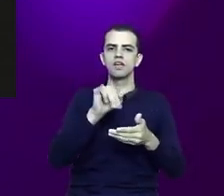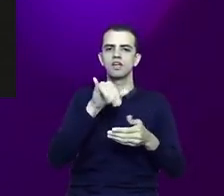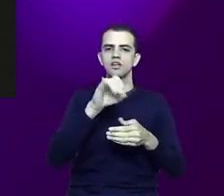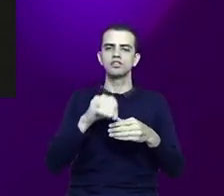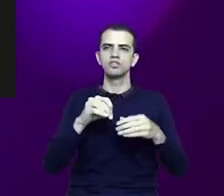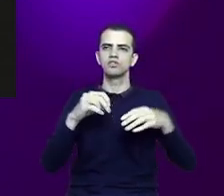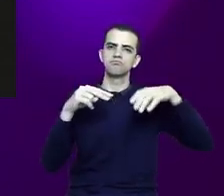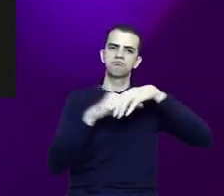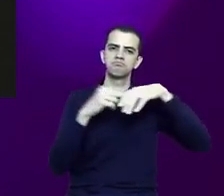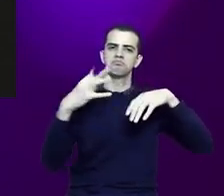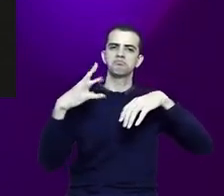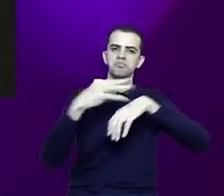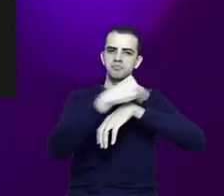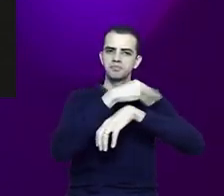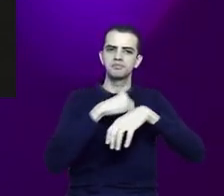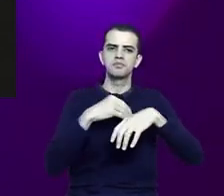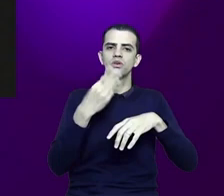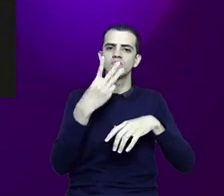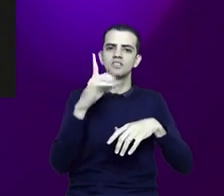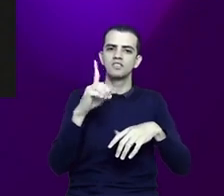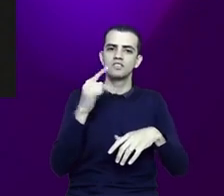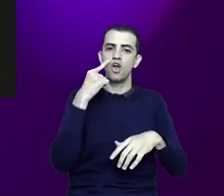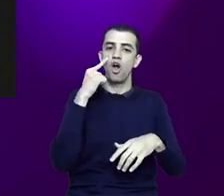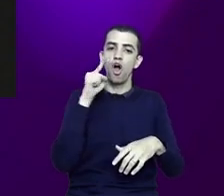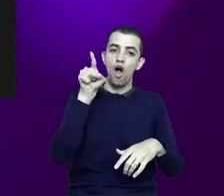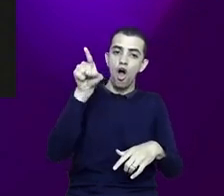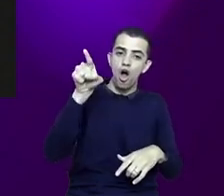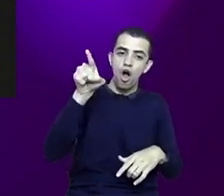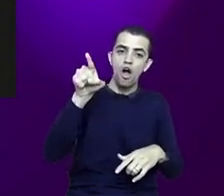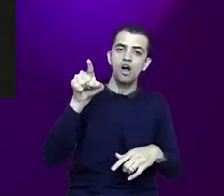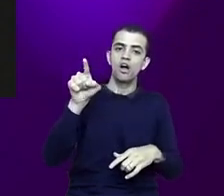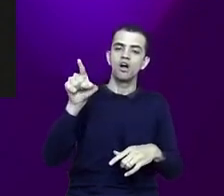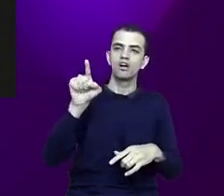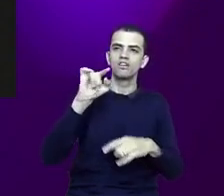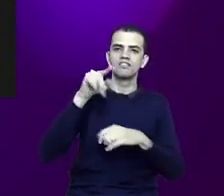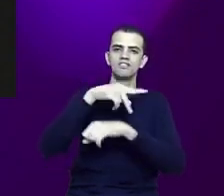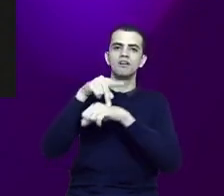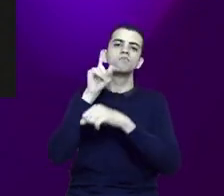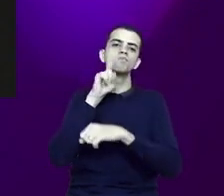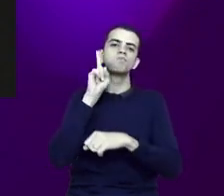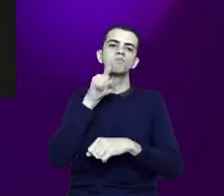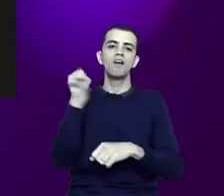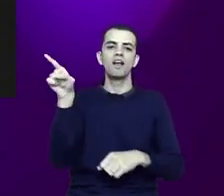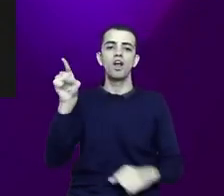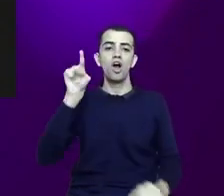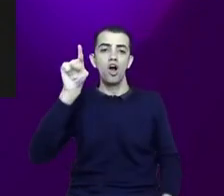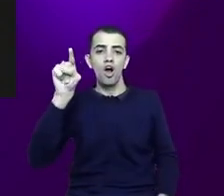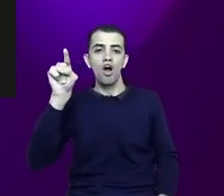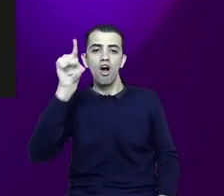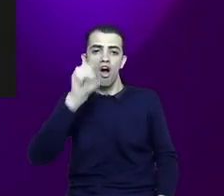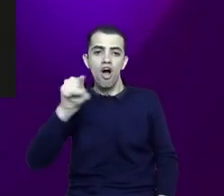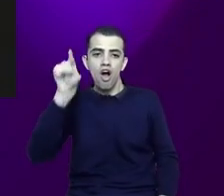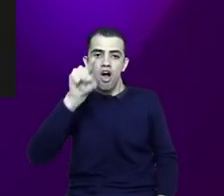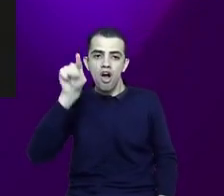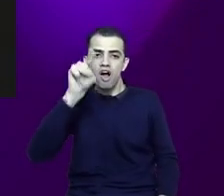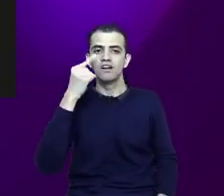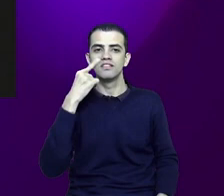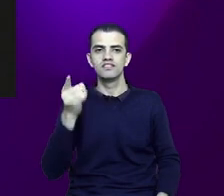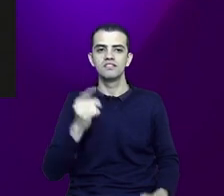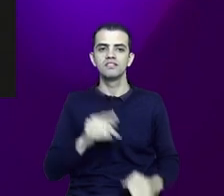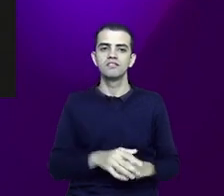modelo 3D, apontando dentro do raio-x, esse é um colega, o John, dos Estados Unidos, apontando, e a gente fazendo a discussão. E esse é o